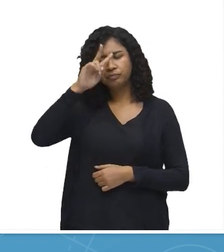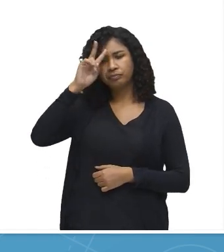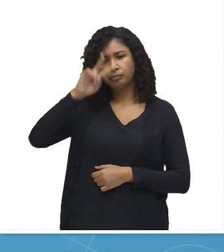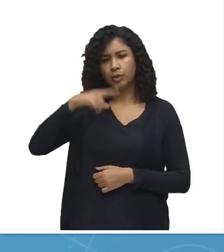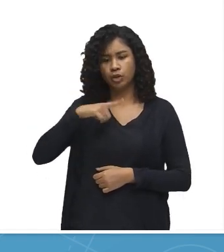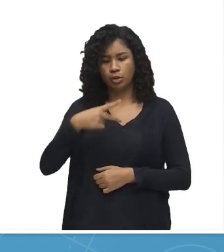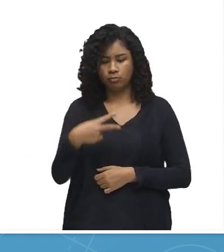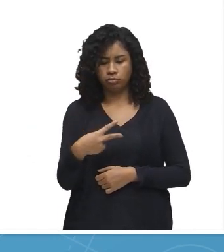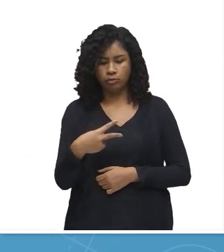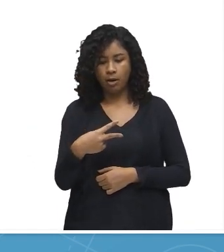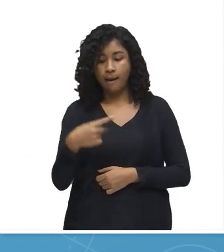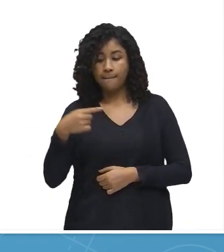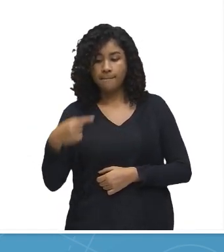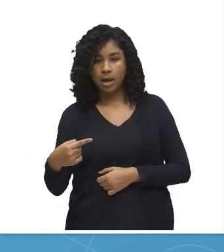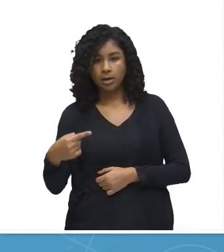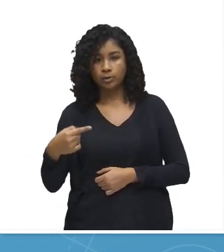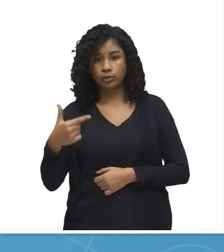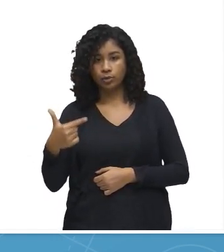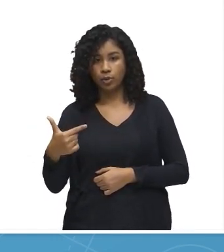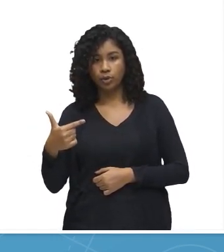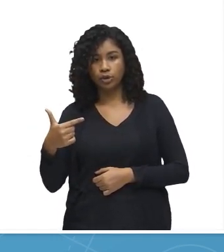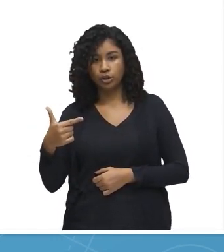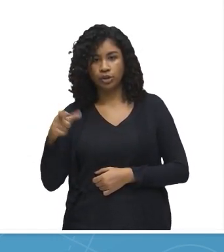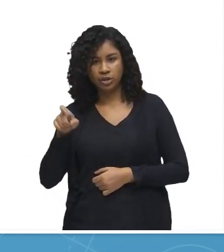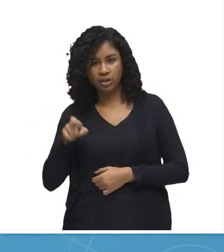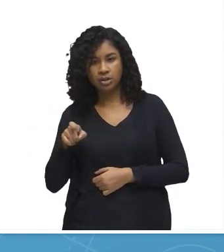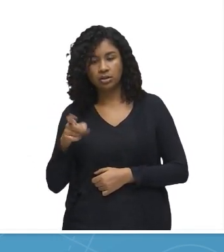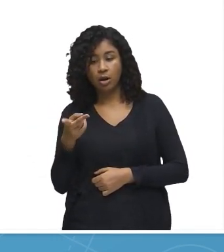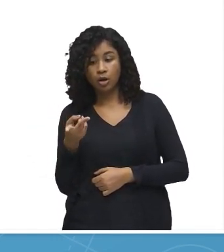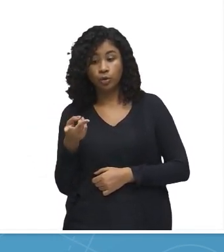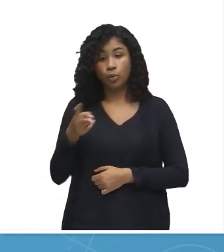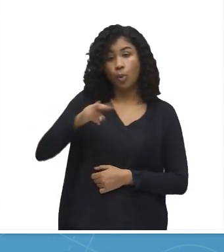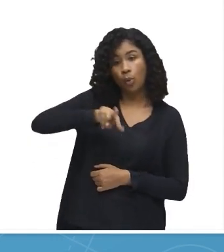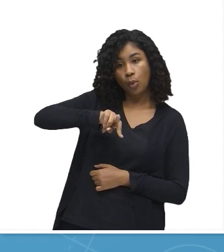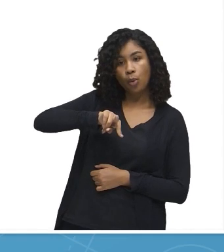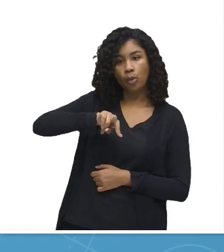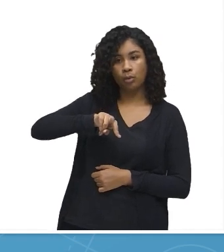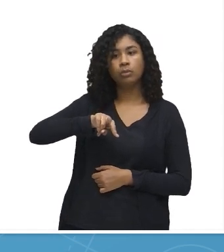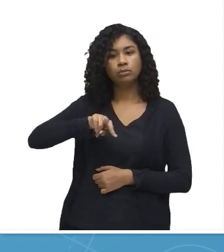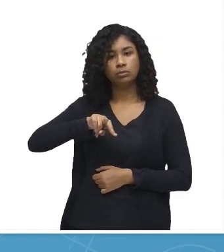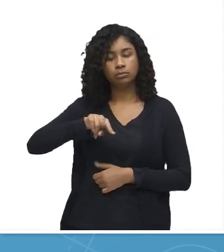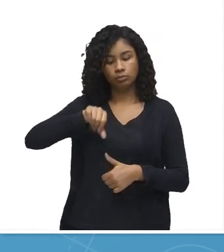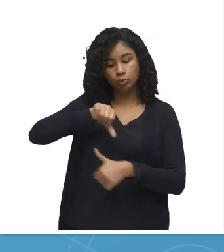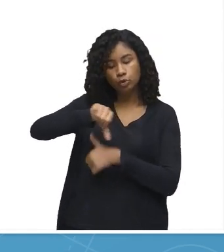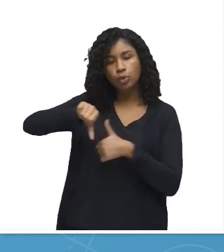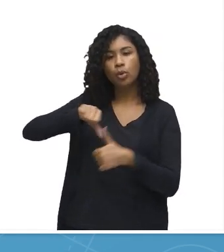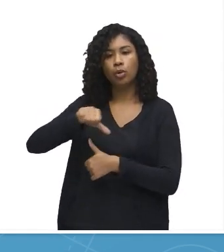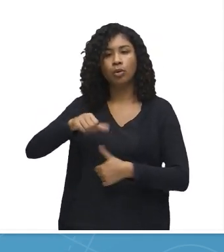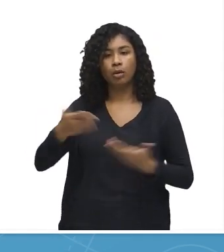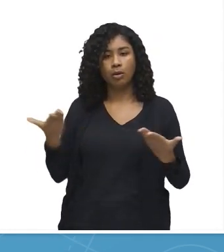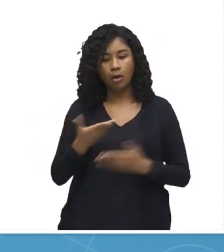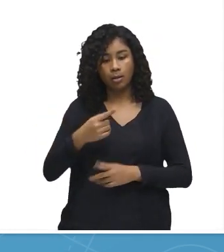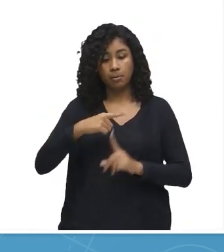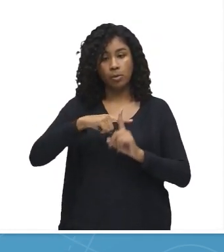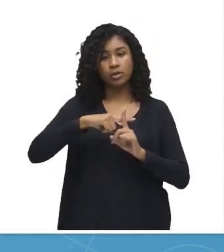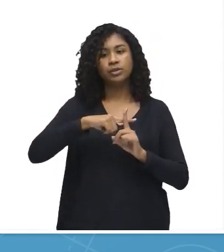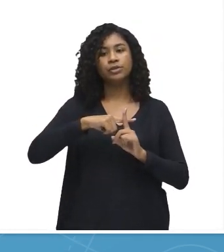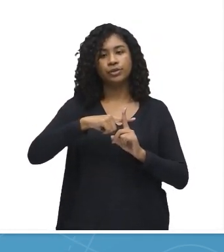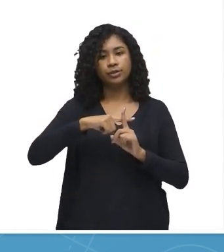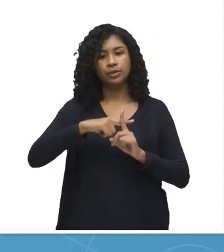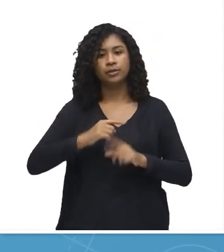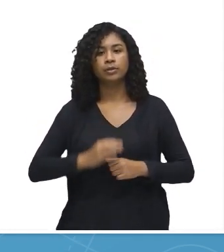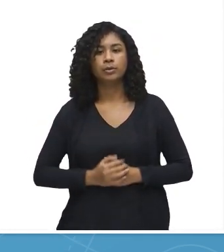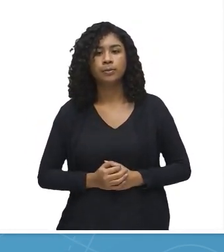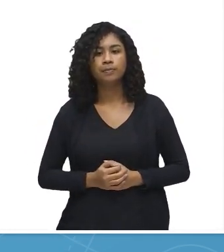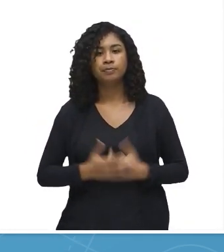segundo membro, ele vem para o primeiro membro positivo, ok? A mesma coisa o 4. O 4 ele é positivo